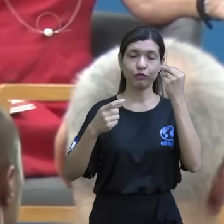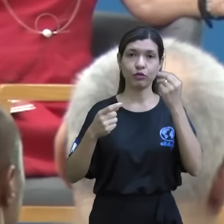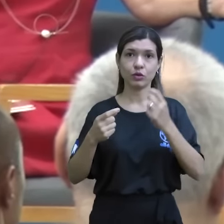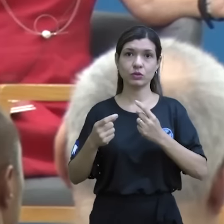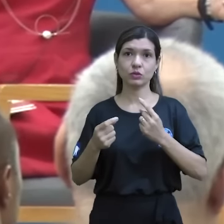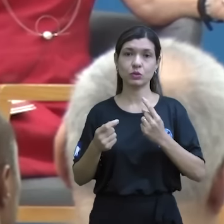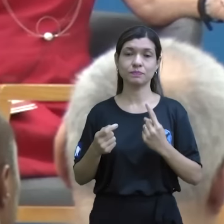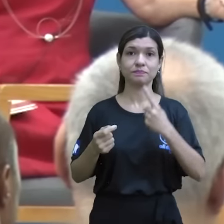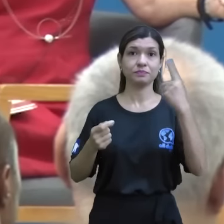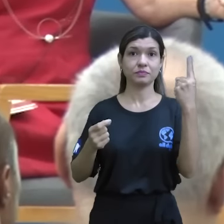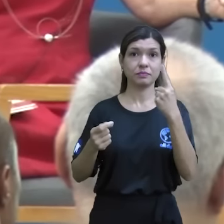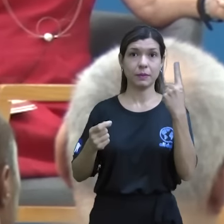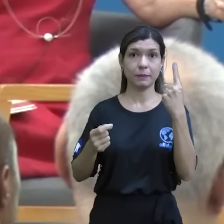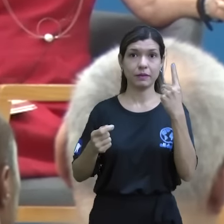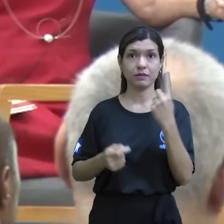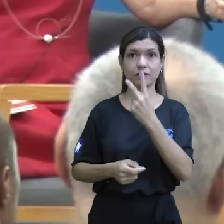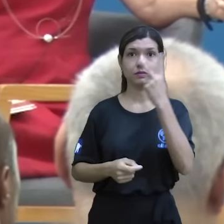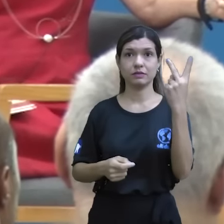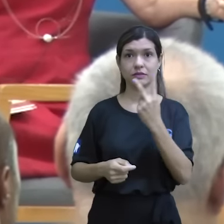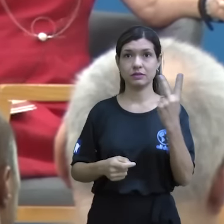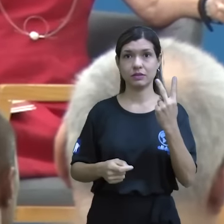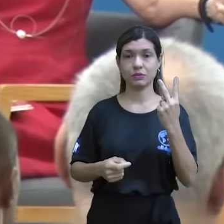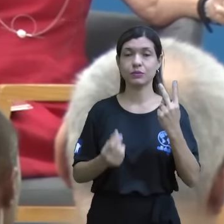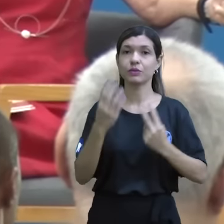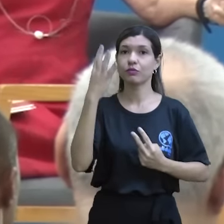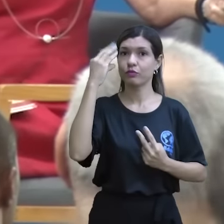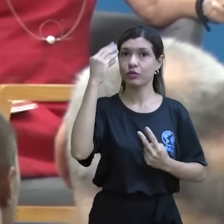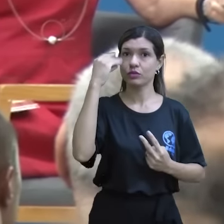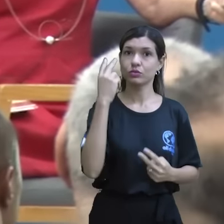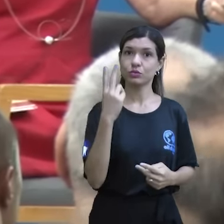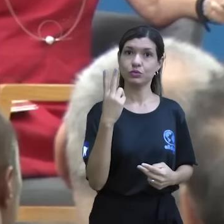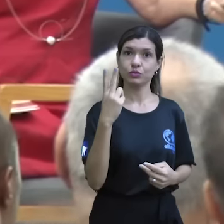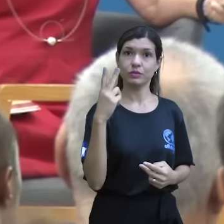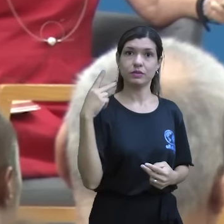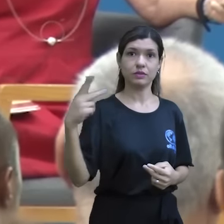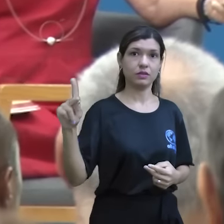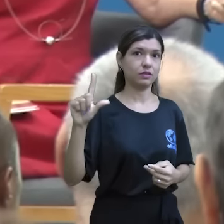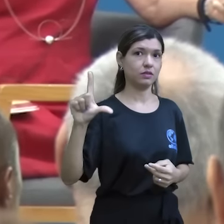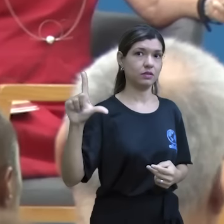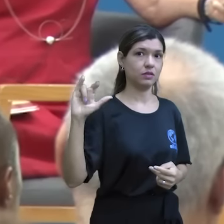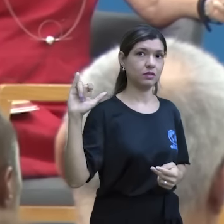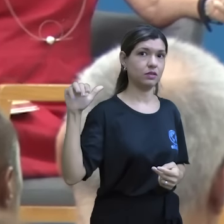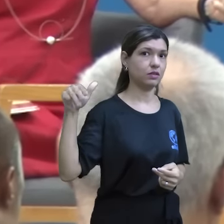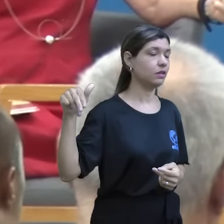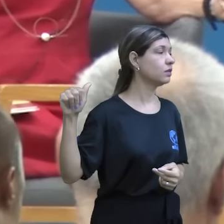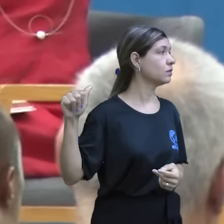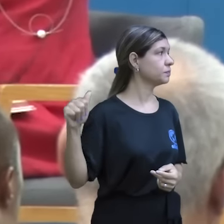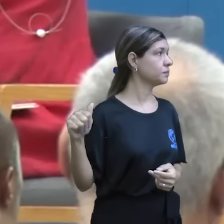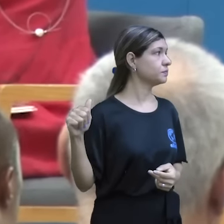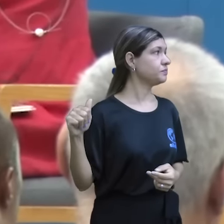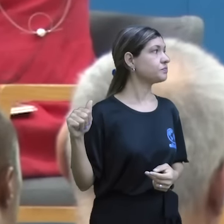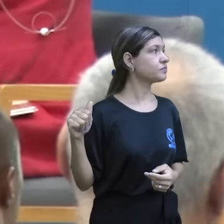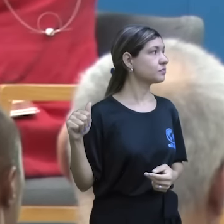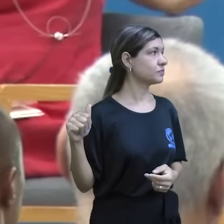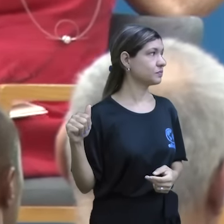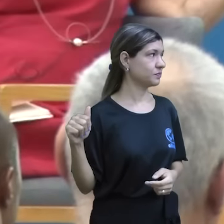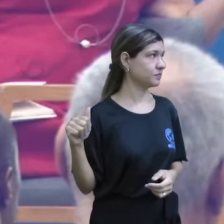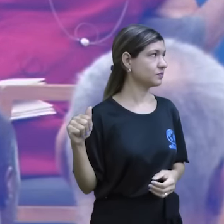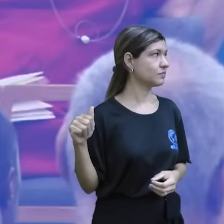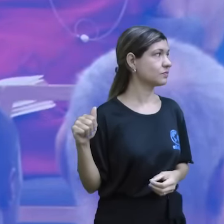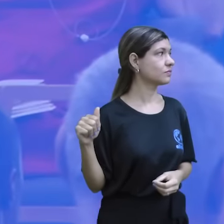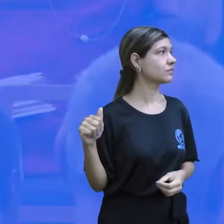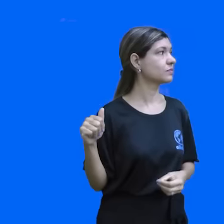Vai, aquela de 14. Eu até fiz uma vez um podcast também para o Moreira Salles, aqui. Olha